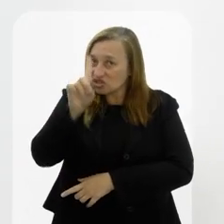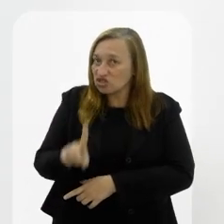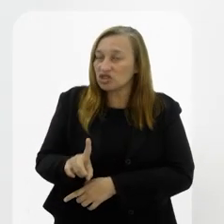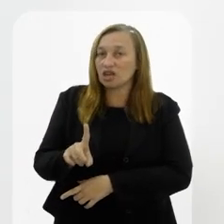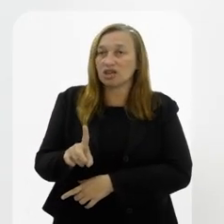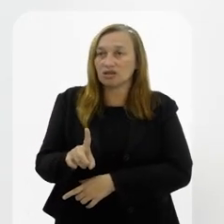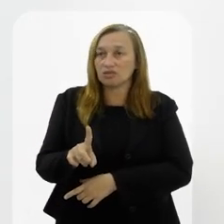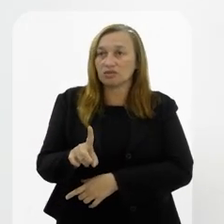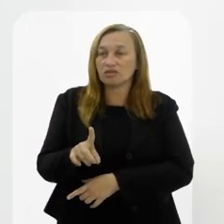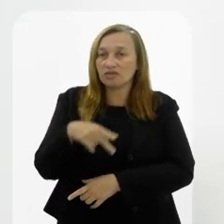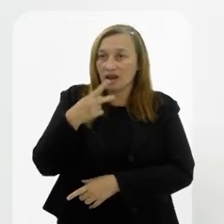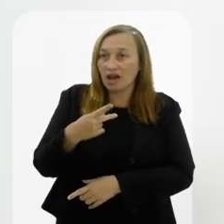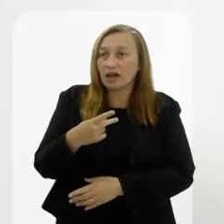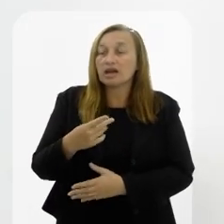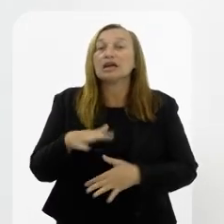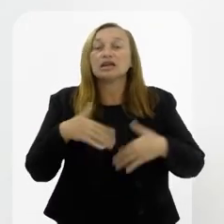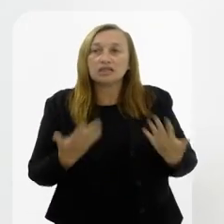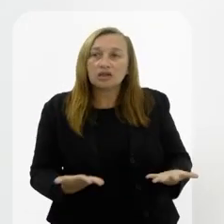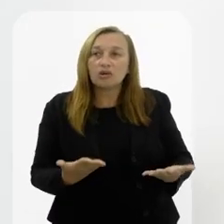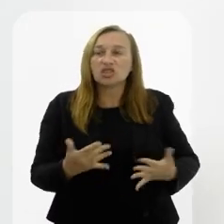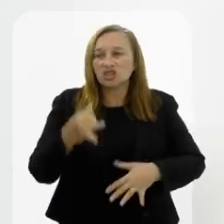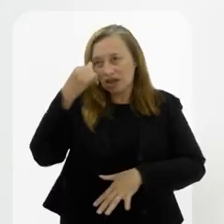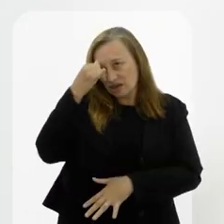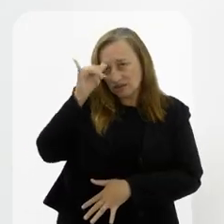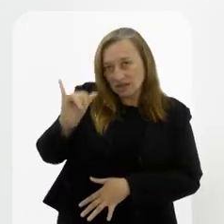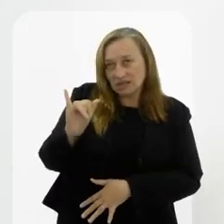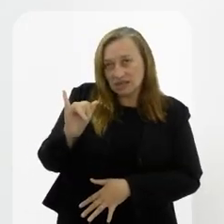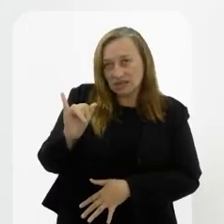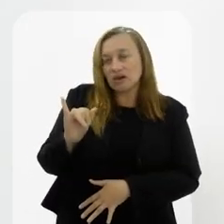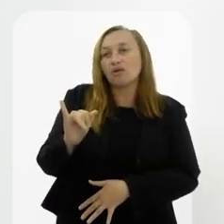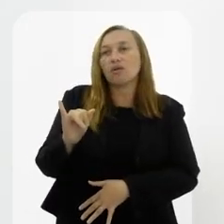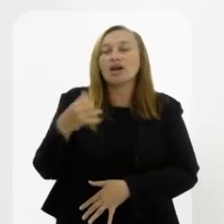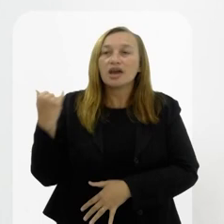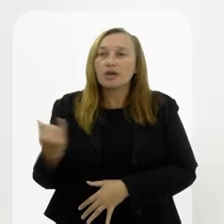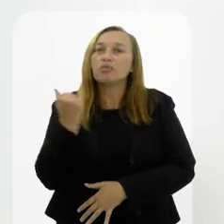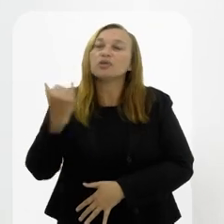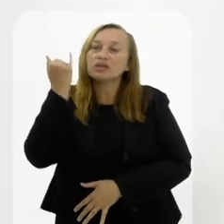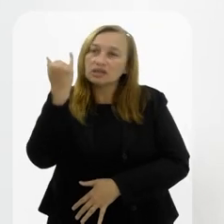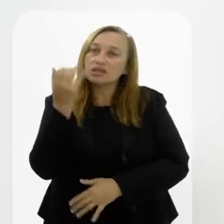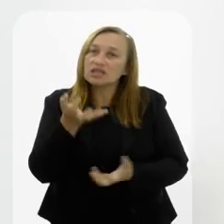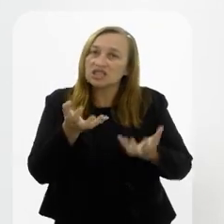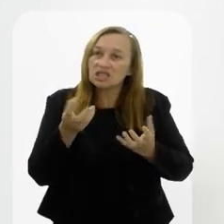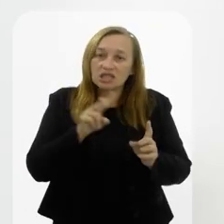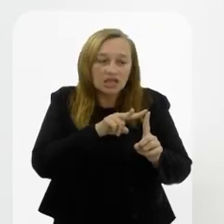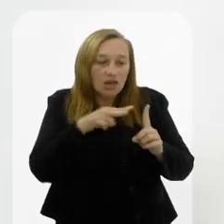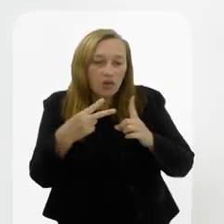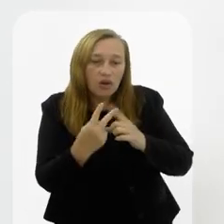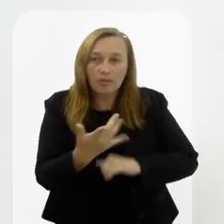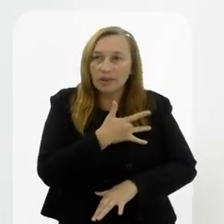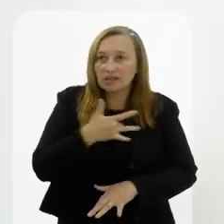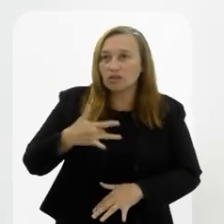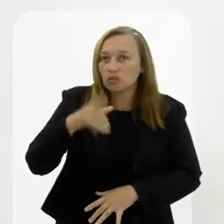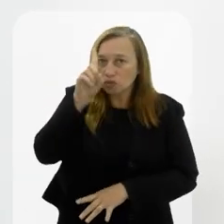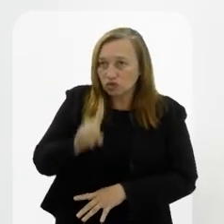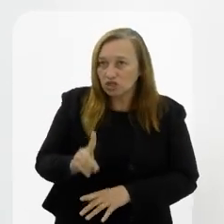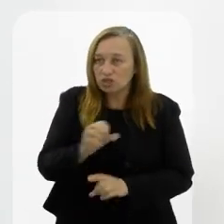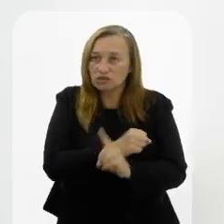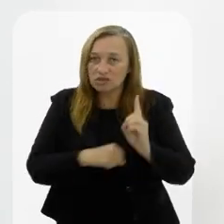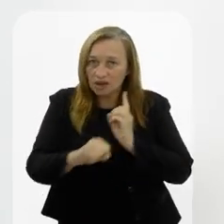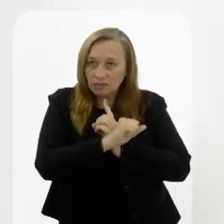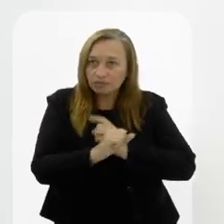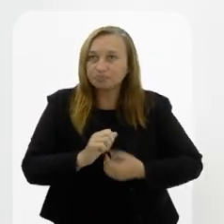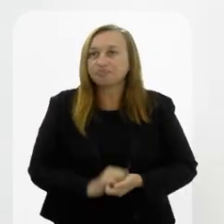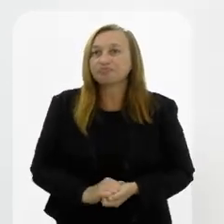sujeito de direito. Então, eu acho que esse aspecto da prevenção é fundamental se a gente quer olhar para a saúde como um